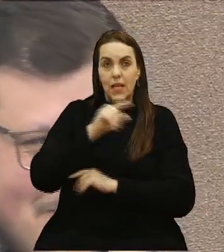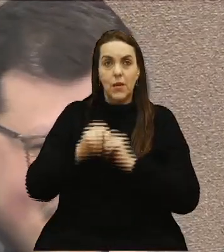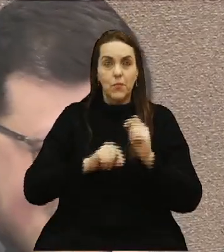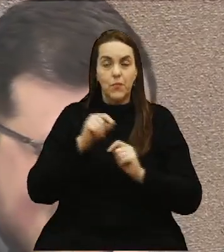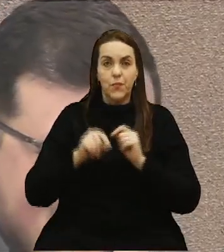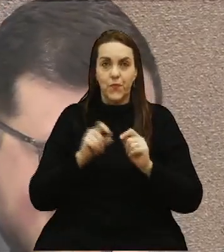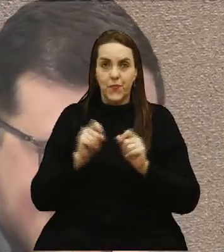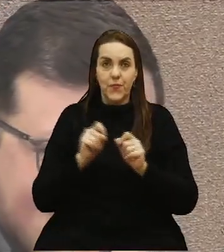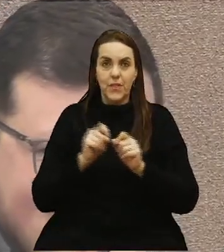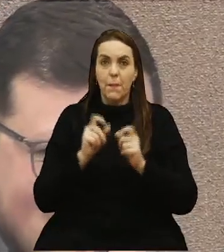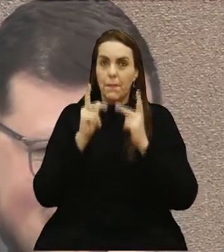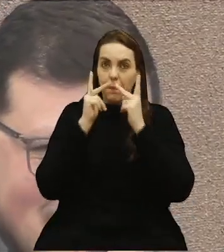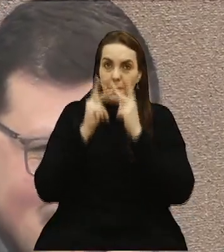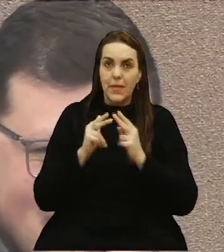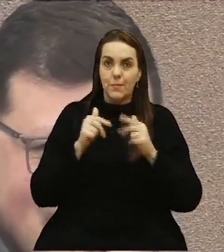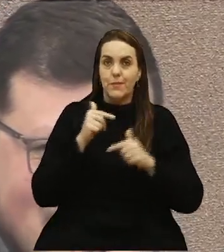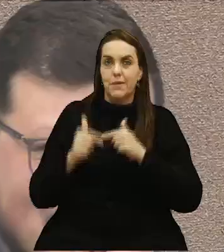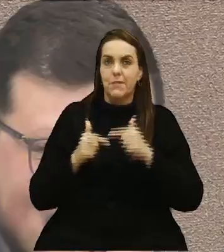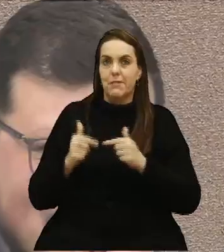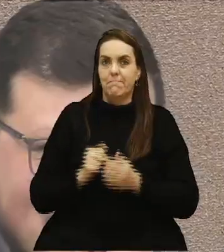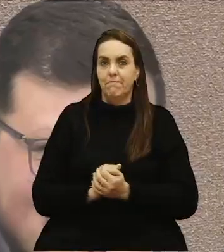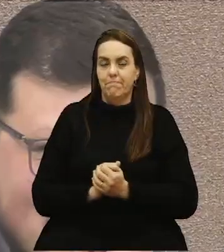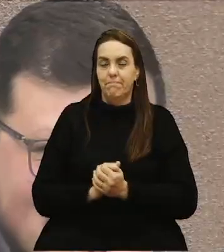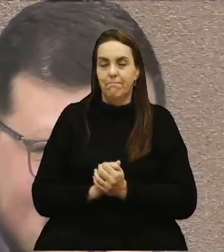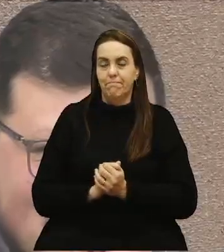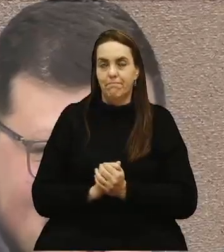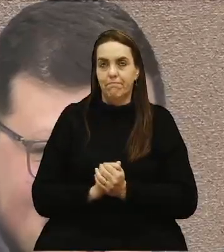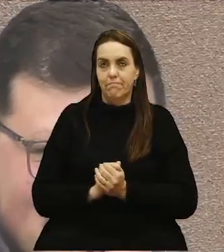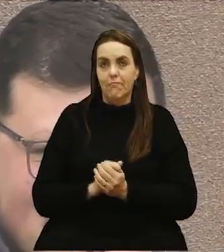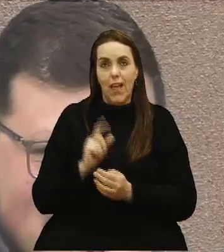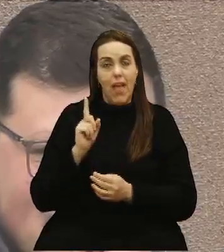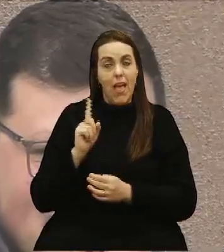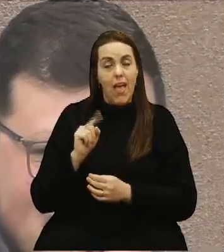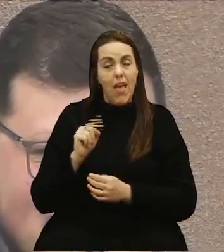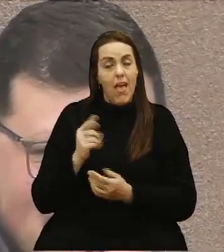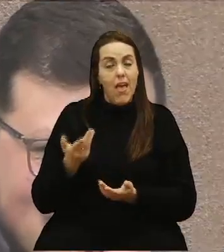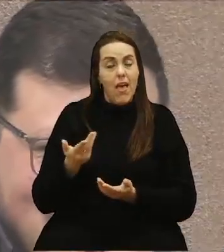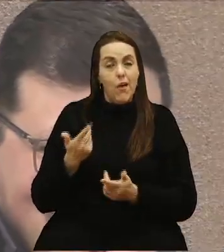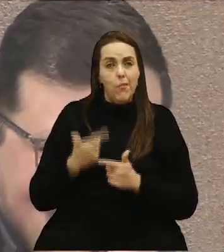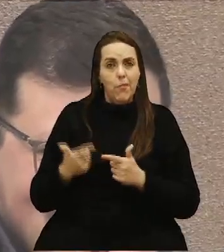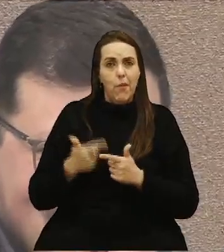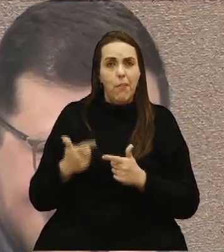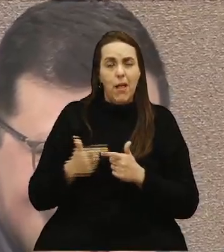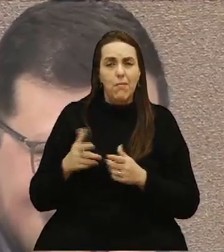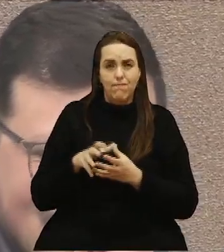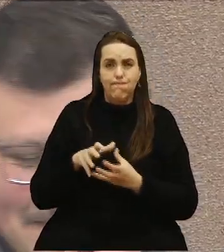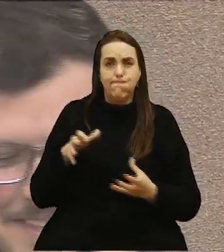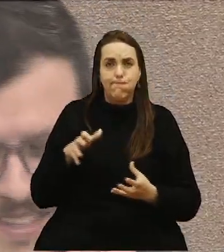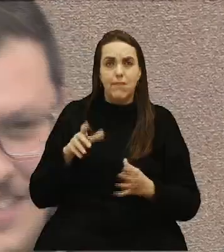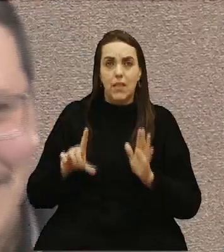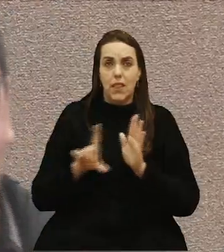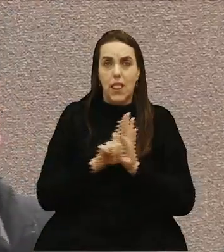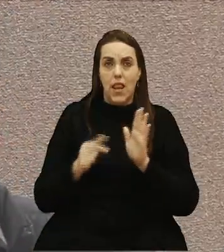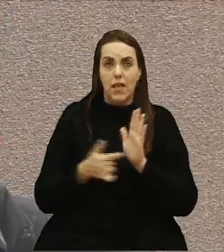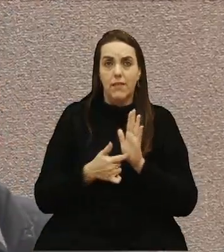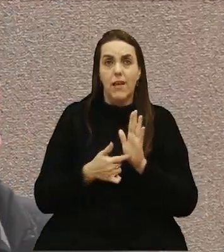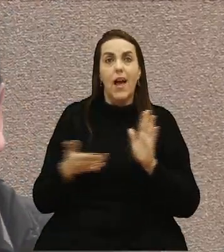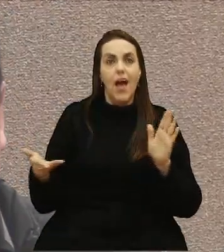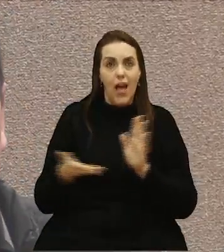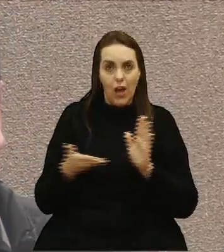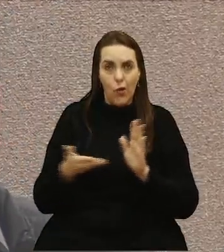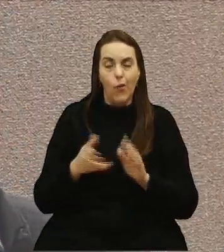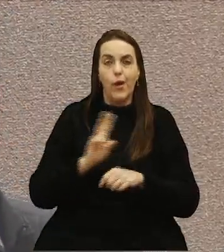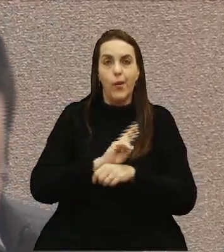executarem o mesmo trabalho. Isso era um problema muito grande que existia na lei. Então agora os